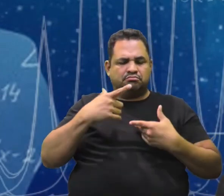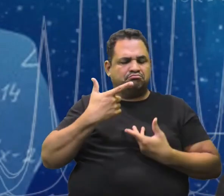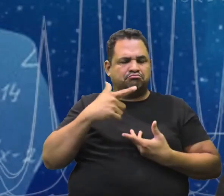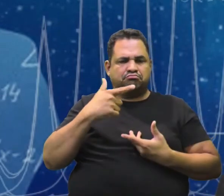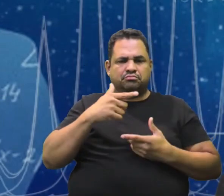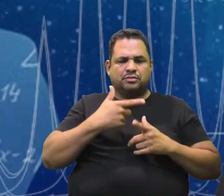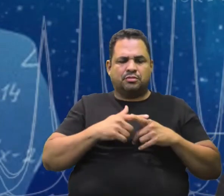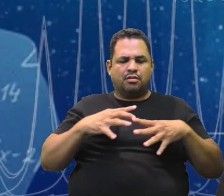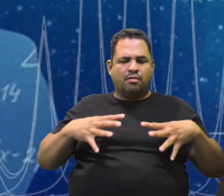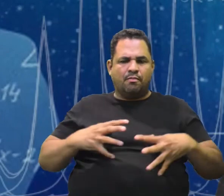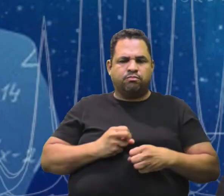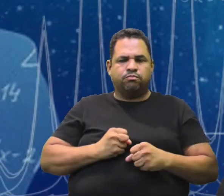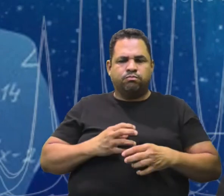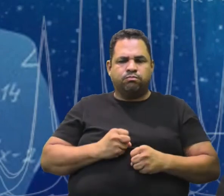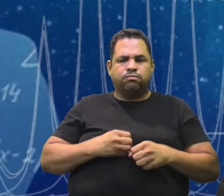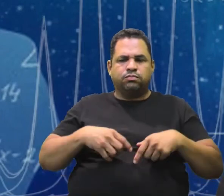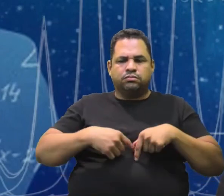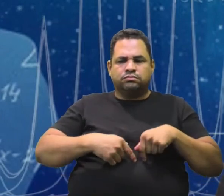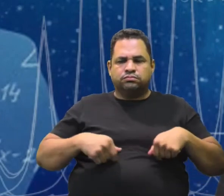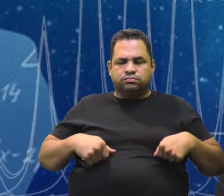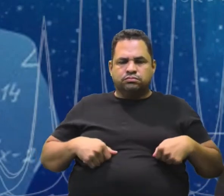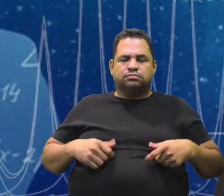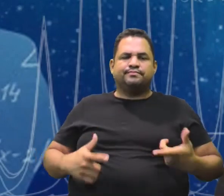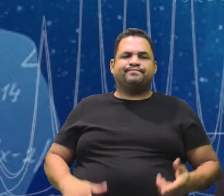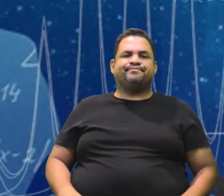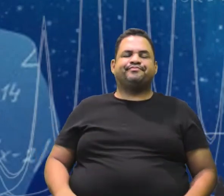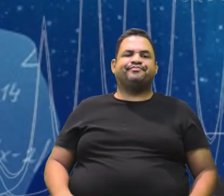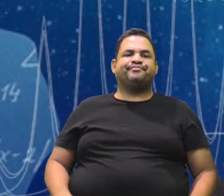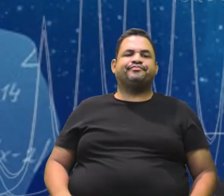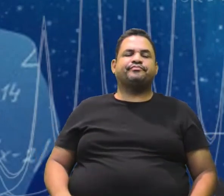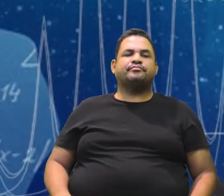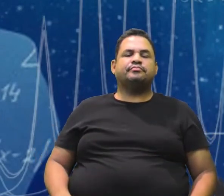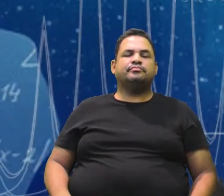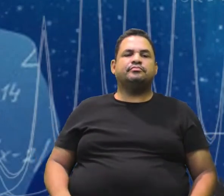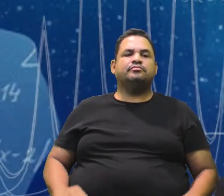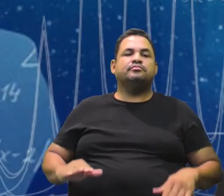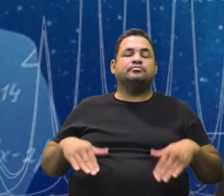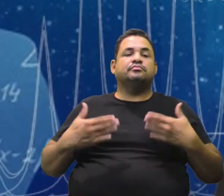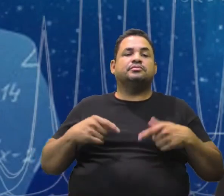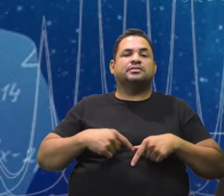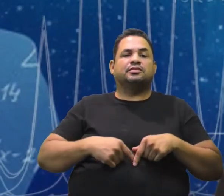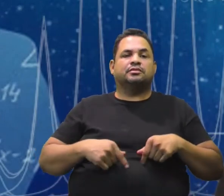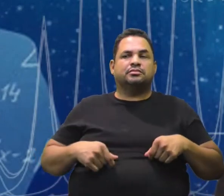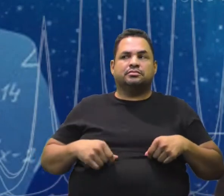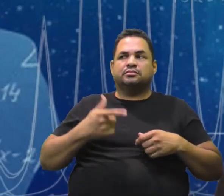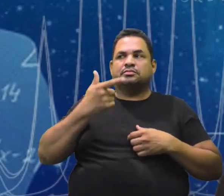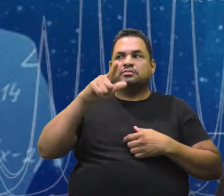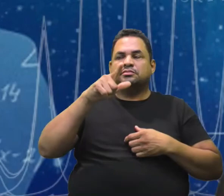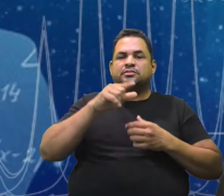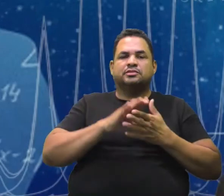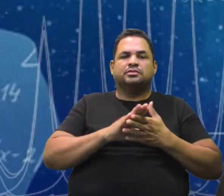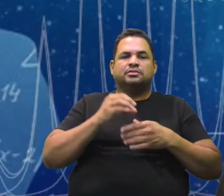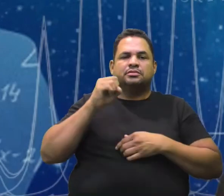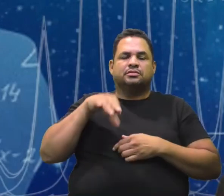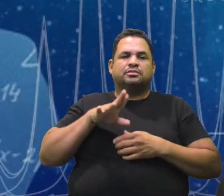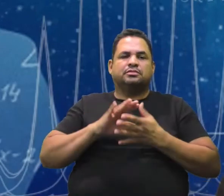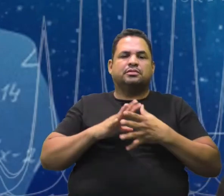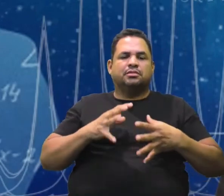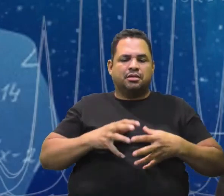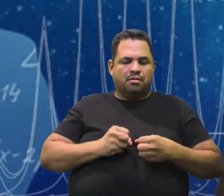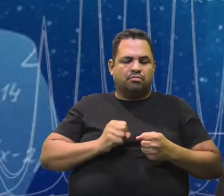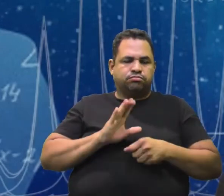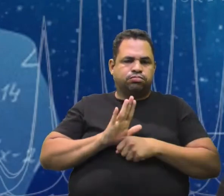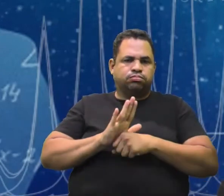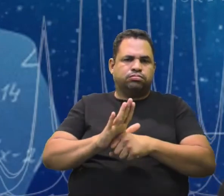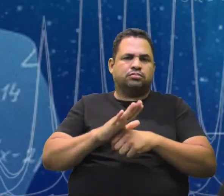prejudicar a digestão quando estiver no estômago. Mesmo assim, quando estiver no estômago, outras enzimas vão ajudar a digestão.